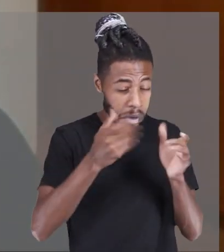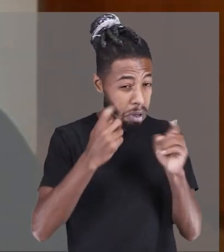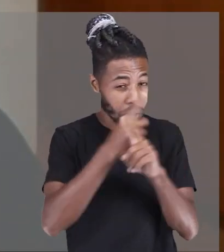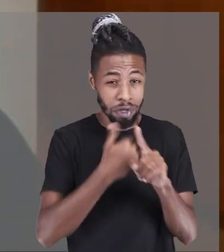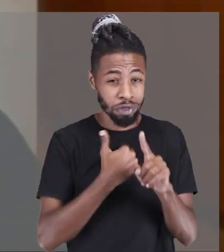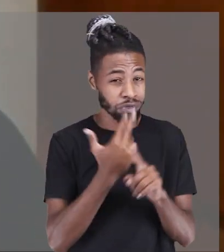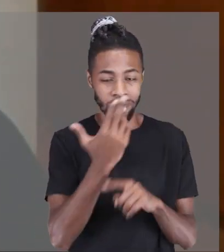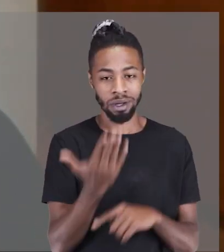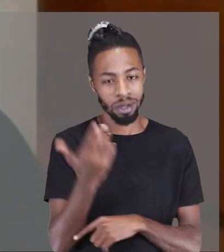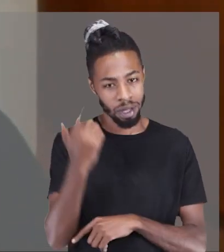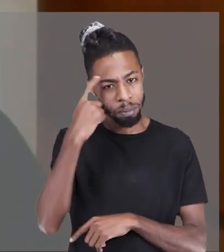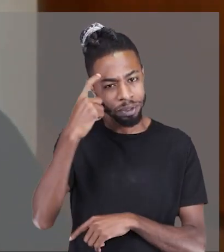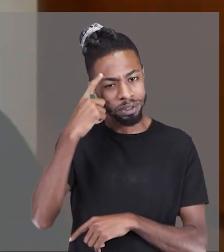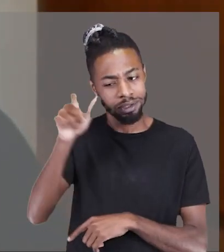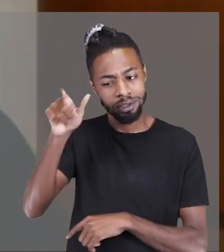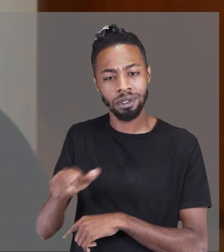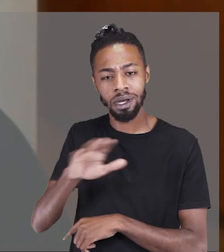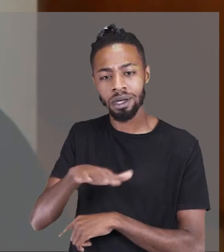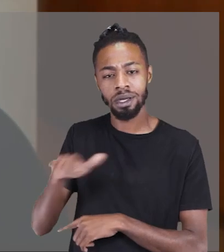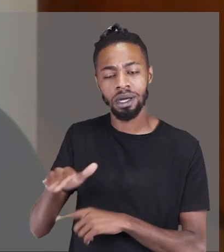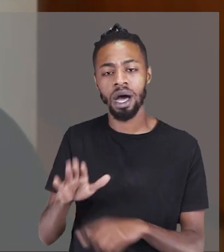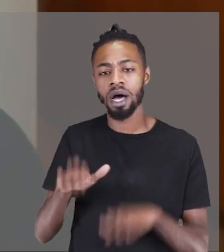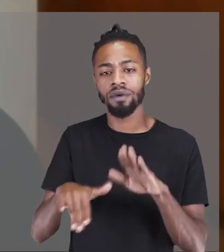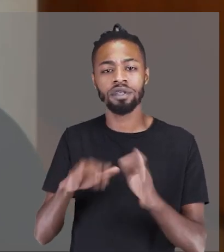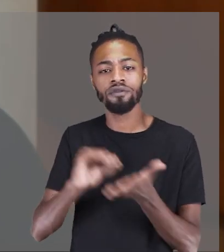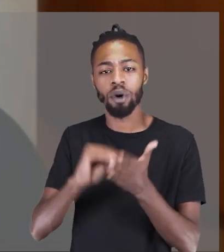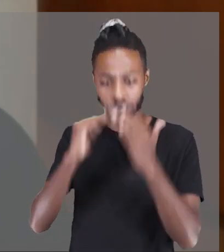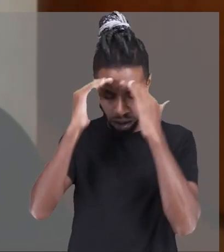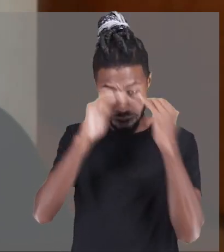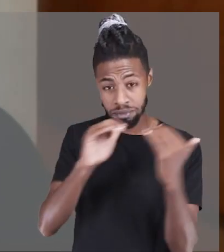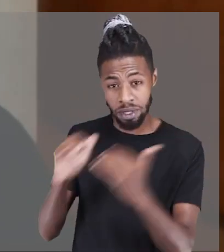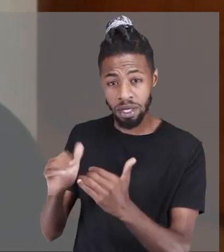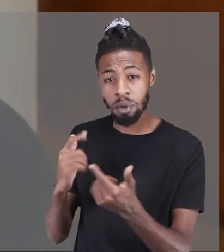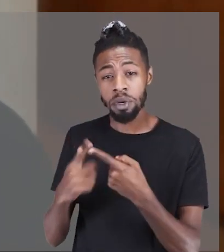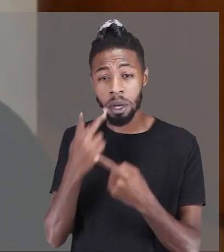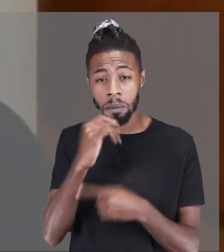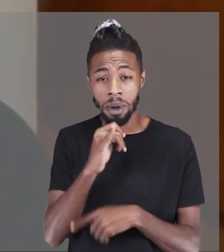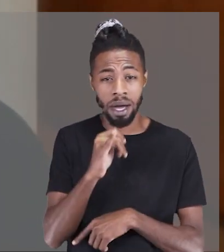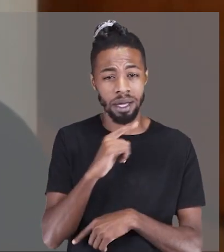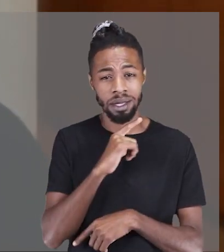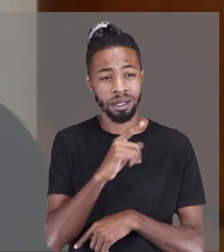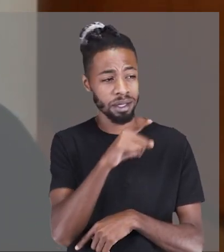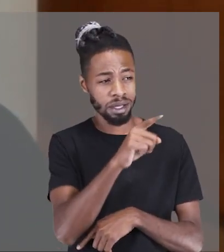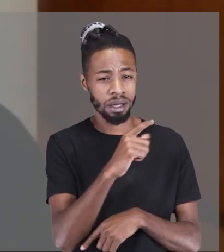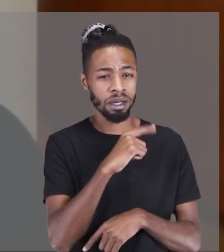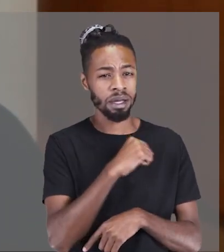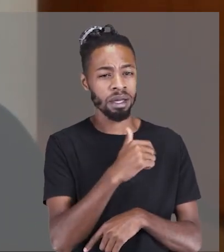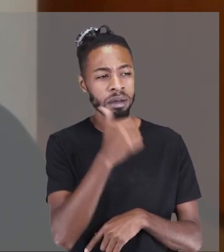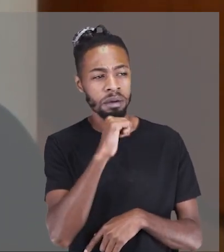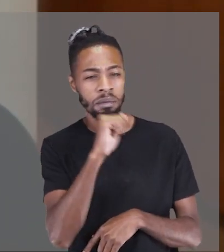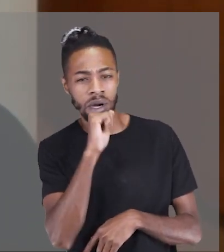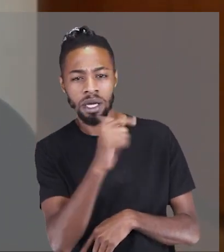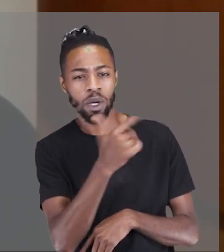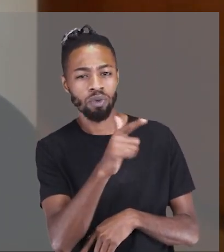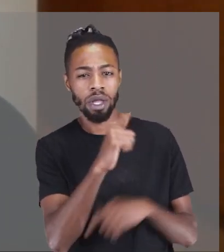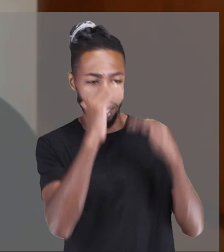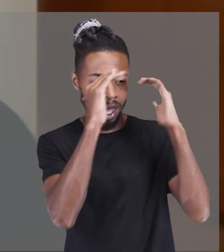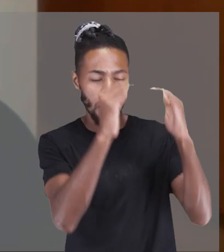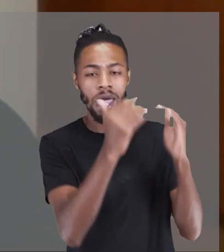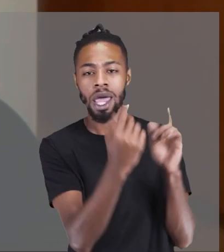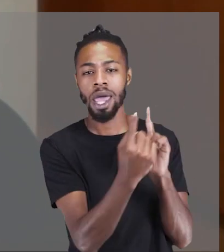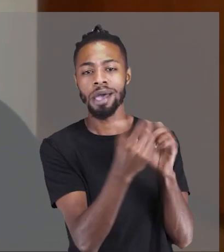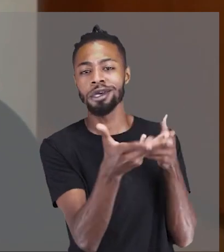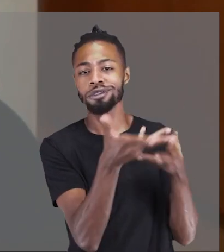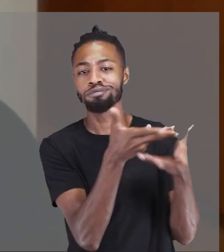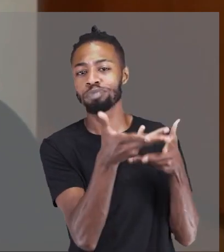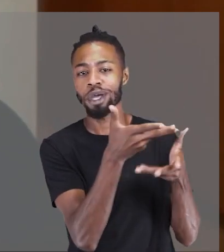Difícil pensar uma criança que não é respeitada, cujo pai não respeita a mãe, quando tem